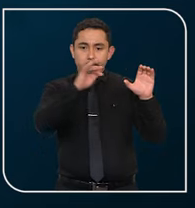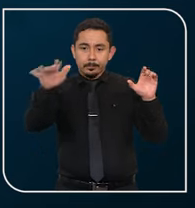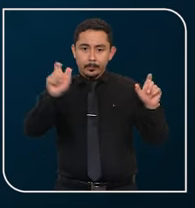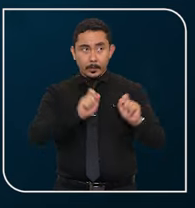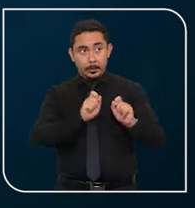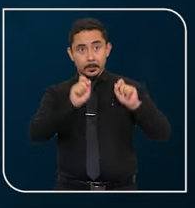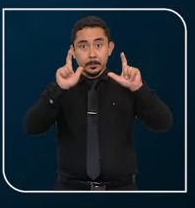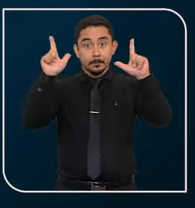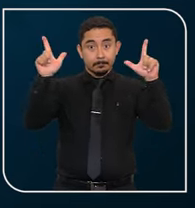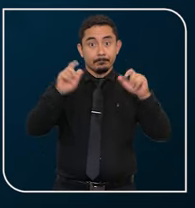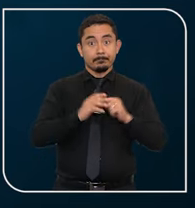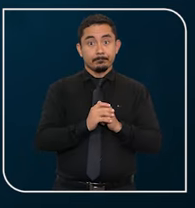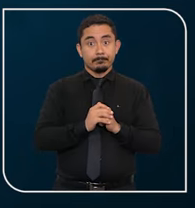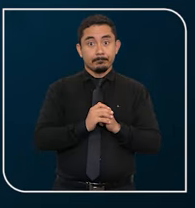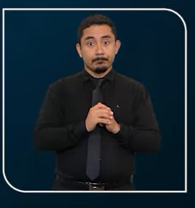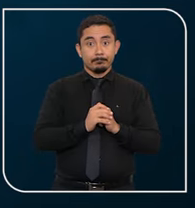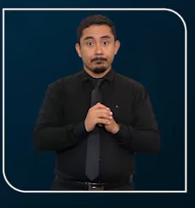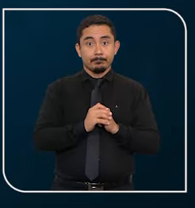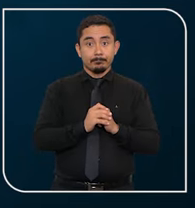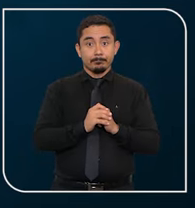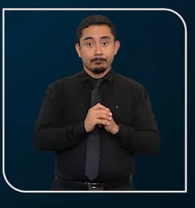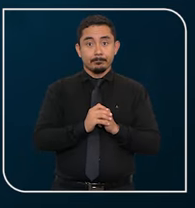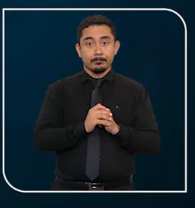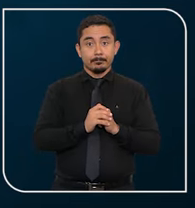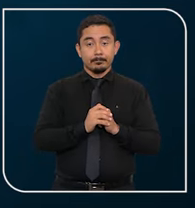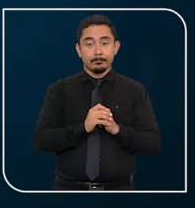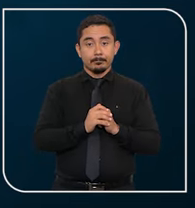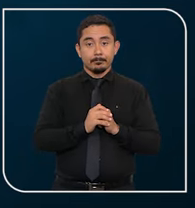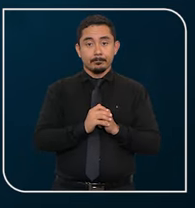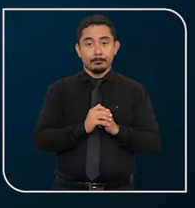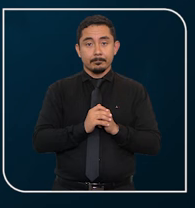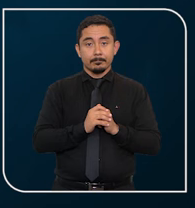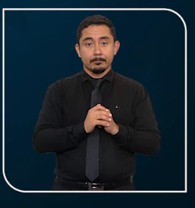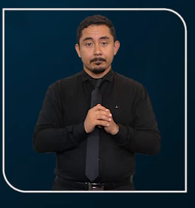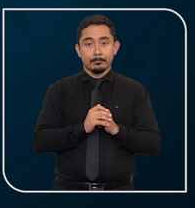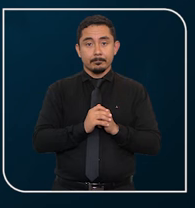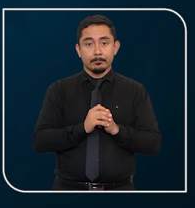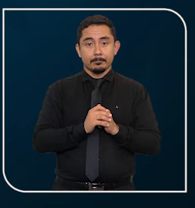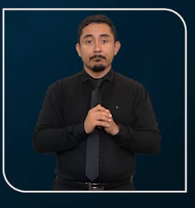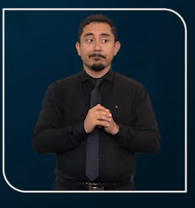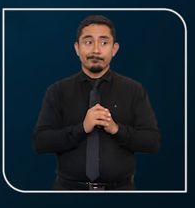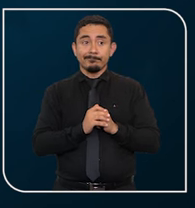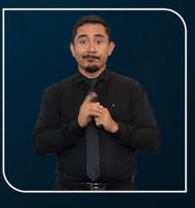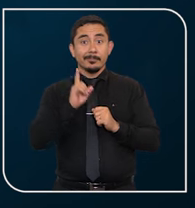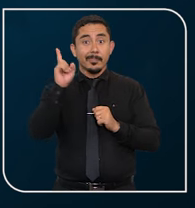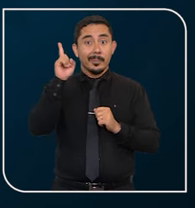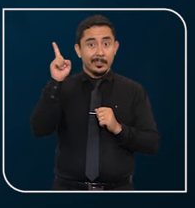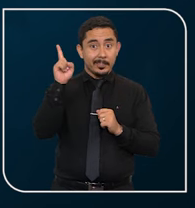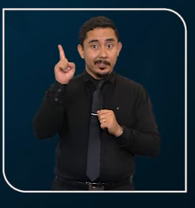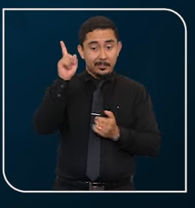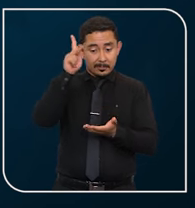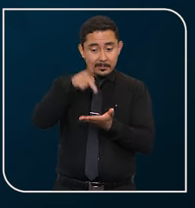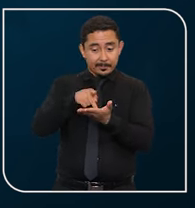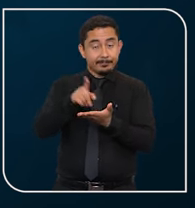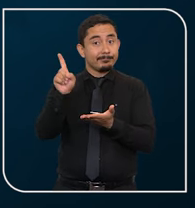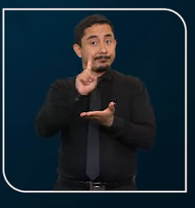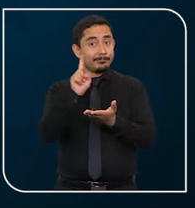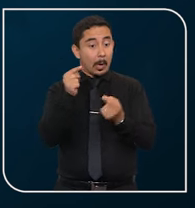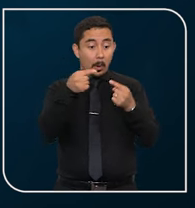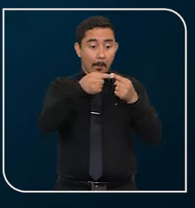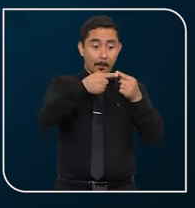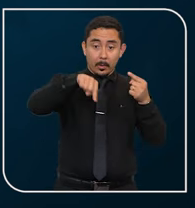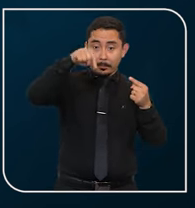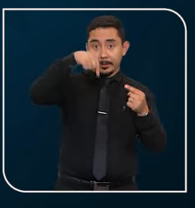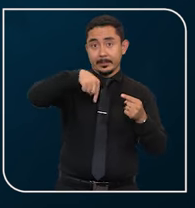endereço Presidente underline oficial under Justiça @st j.com.br não é uma conta